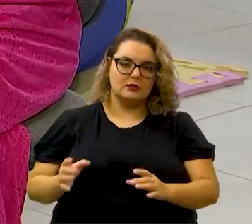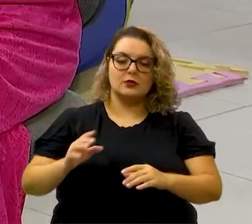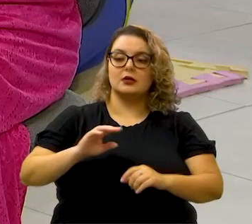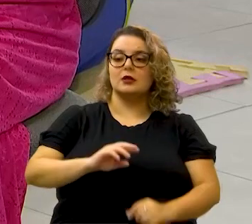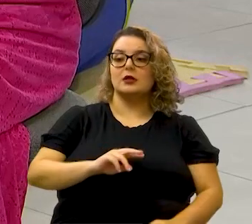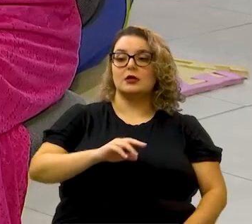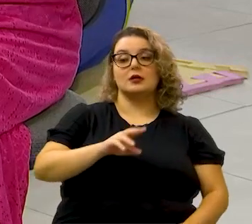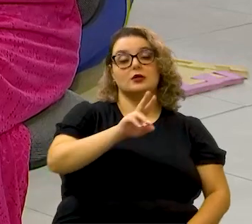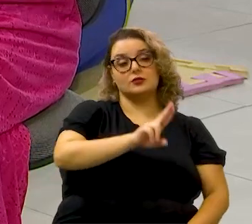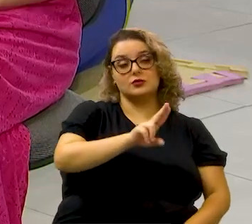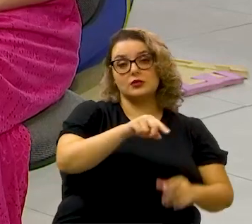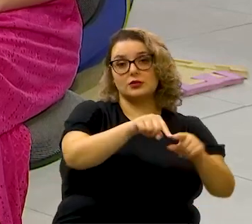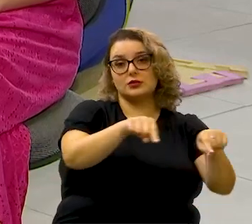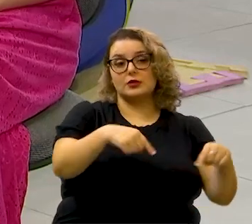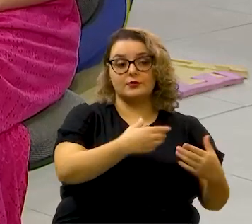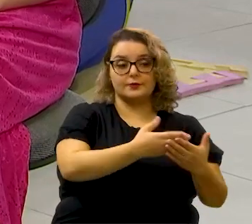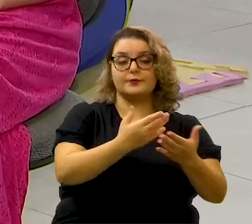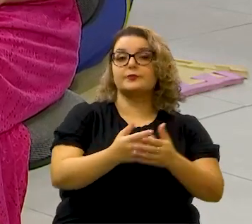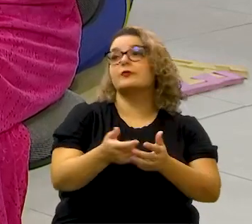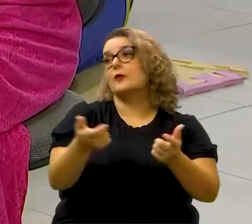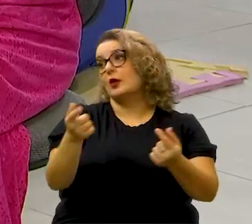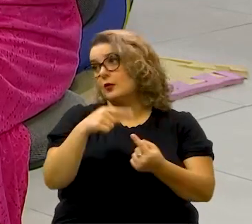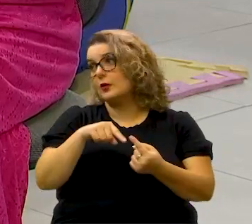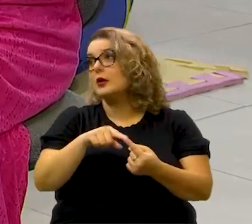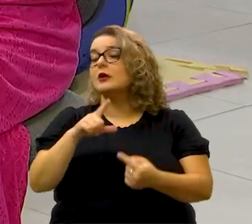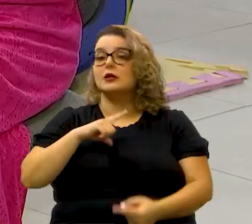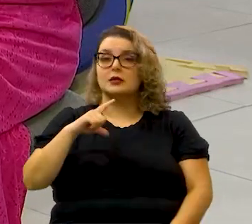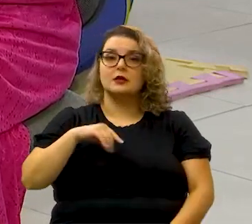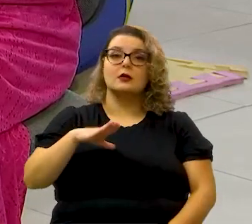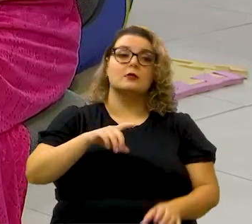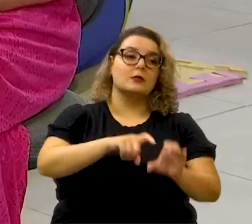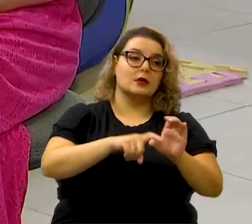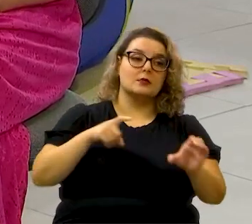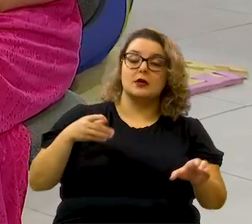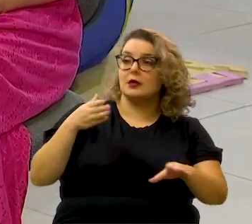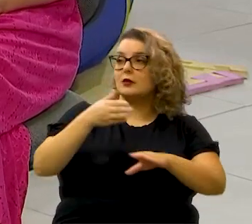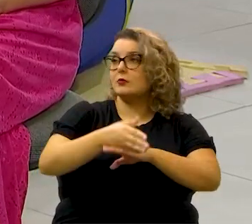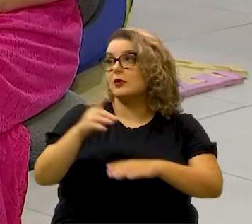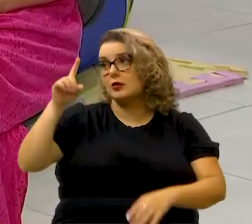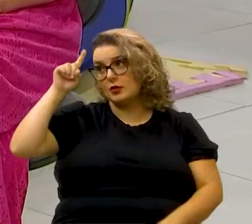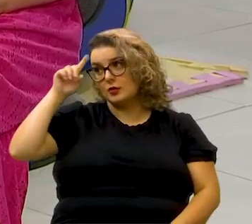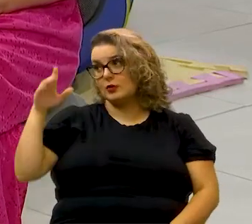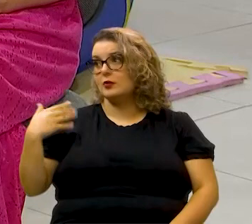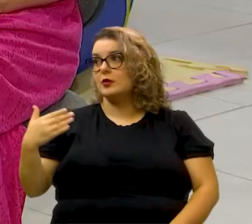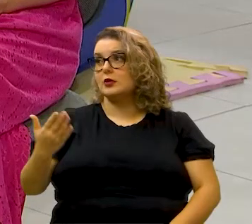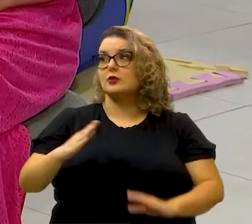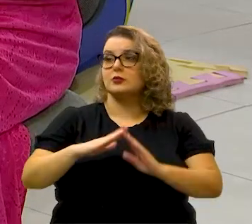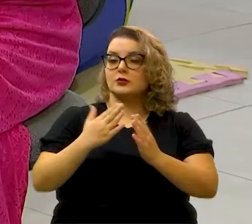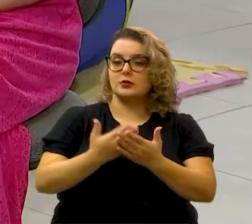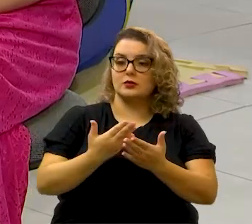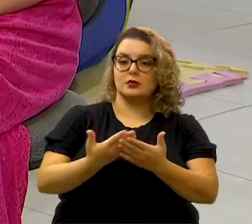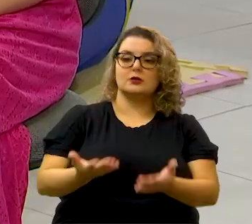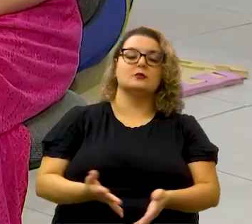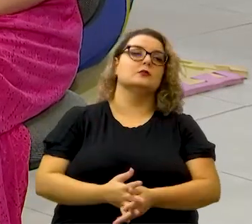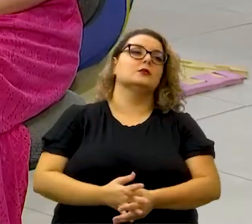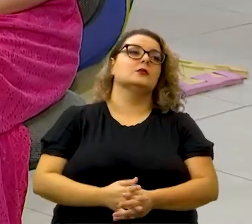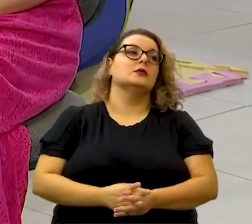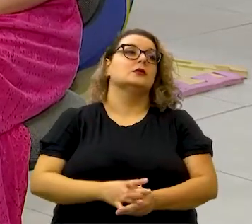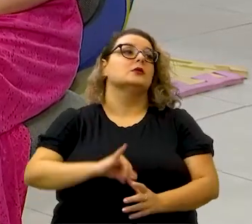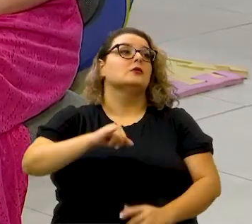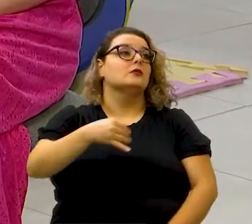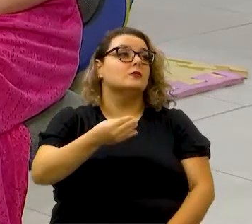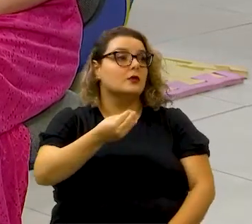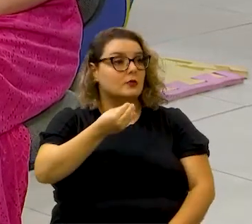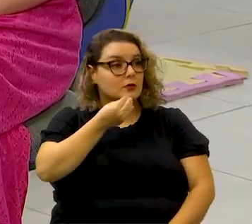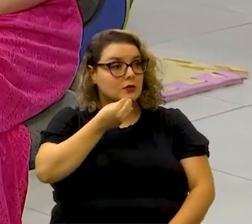e isso, claro, desdobrando lá na sala de aula, onde é o grande objetivo, que eles tenham mais autonomia e participação no cotidiano escolar. Bom, vou